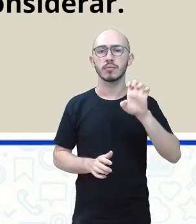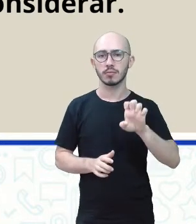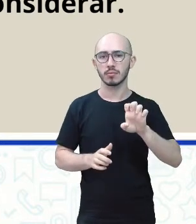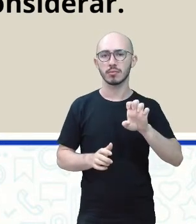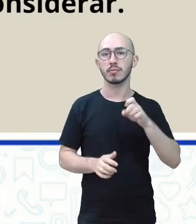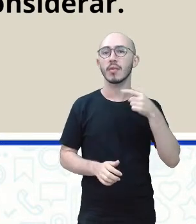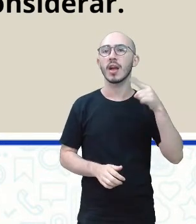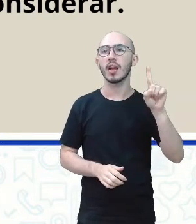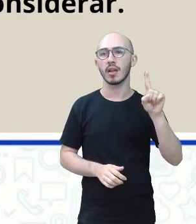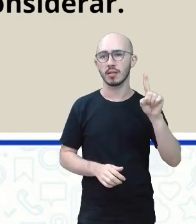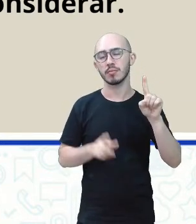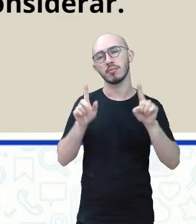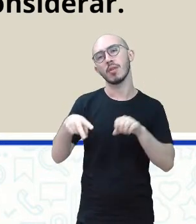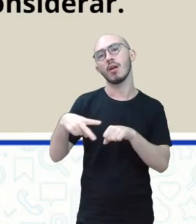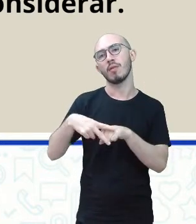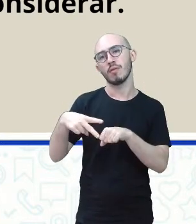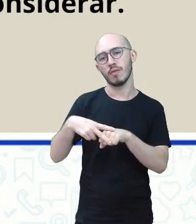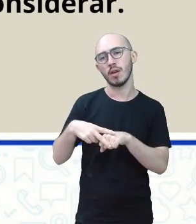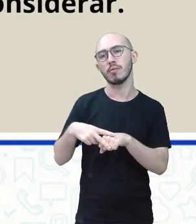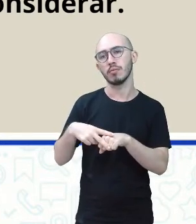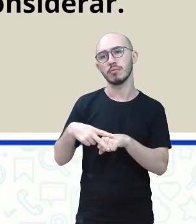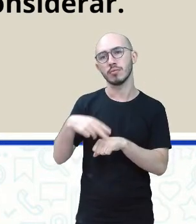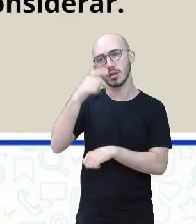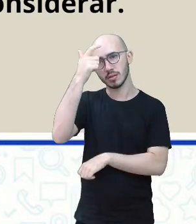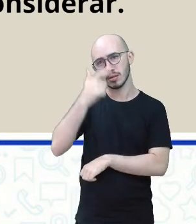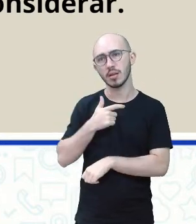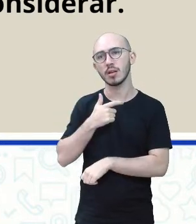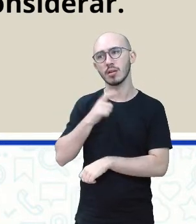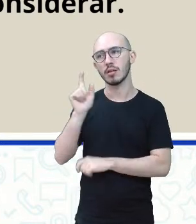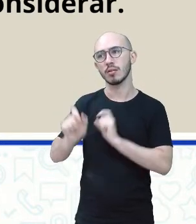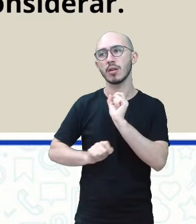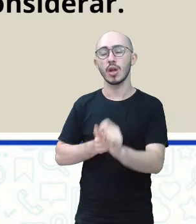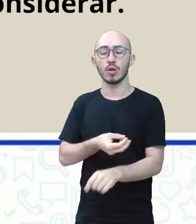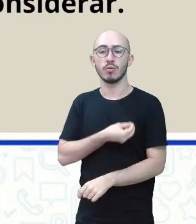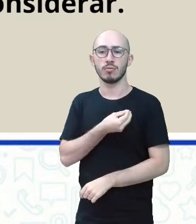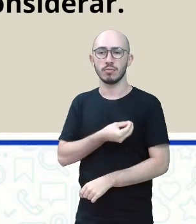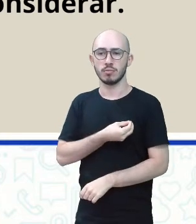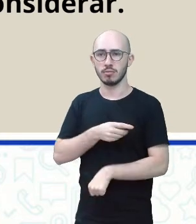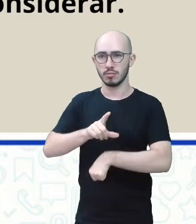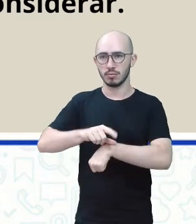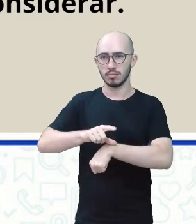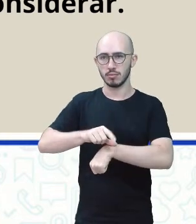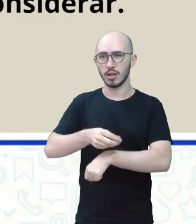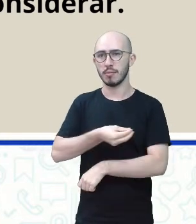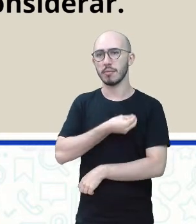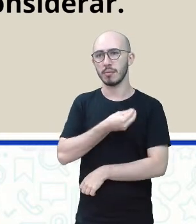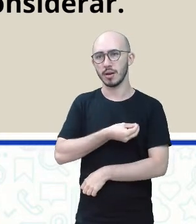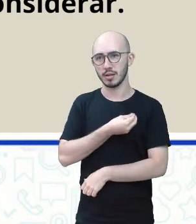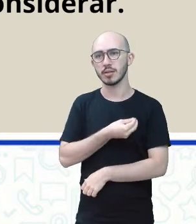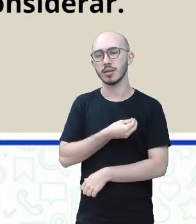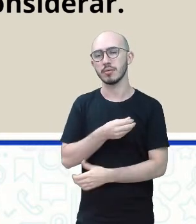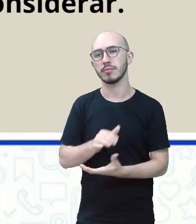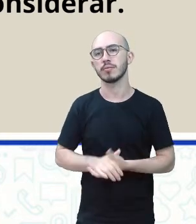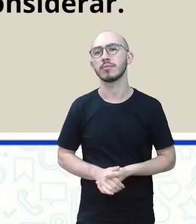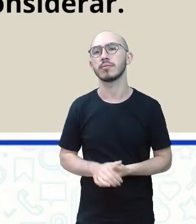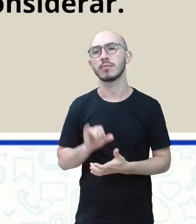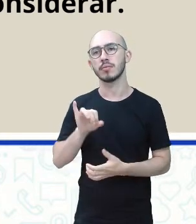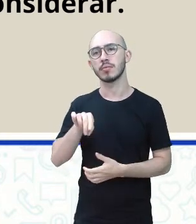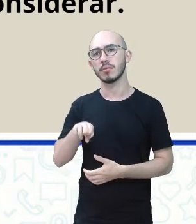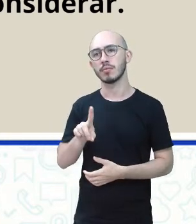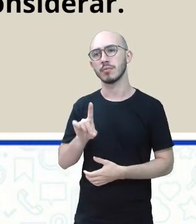verbo ser, presente do indicativo. Estamos fazendo análise morfológica, tá? Do exemplo